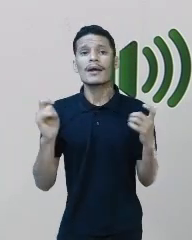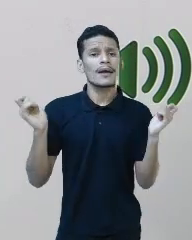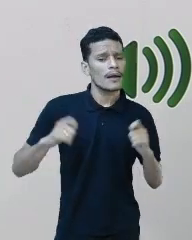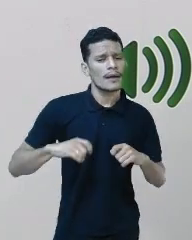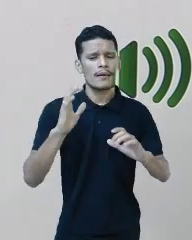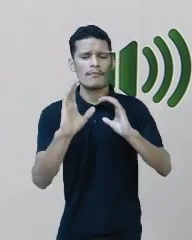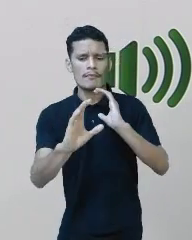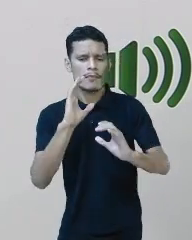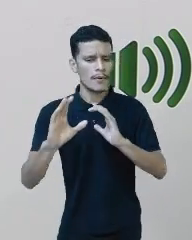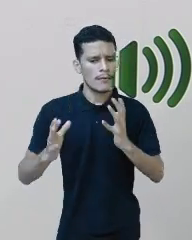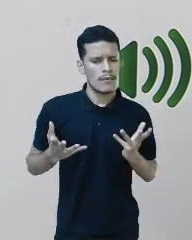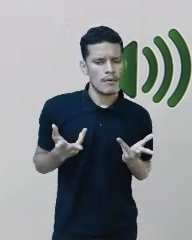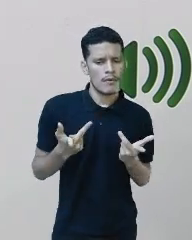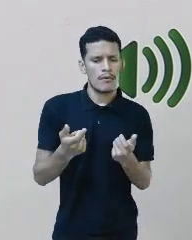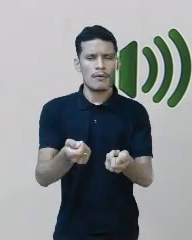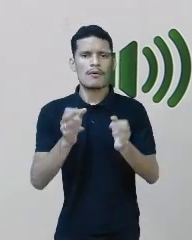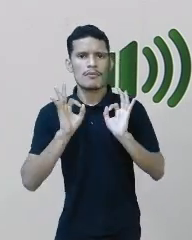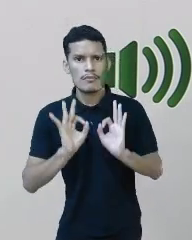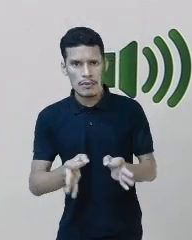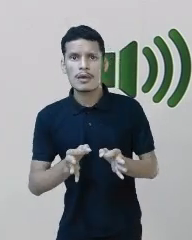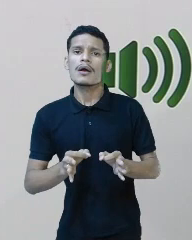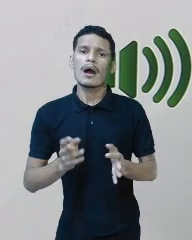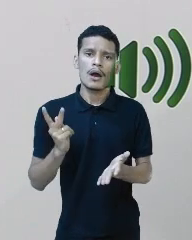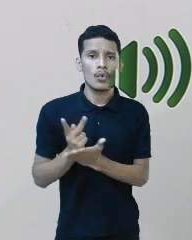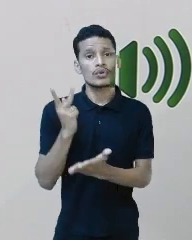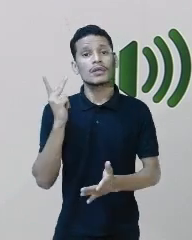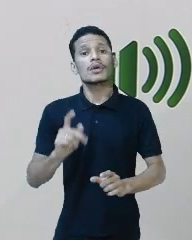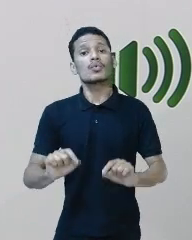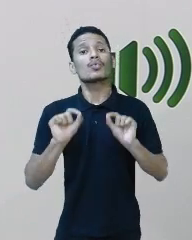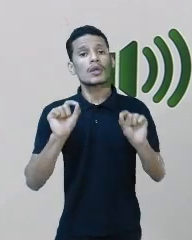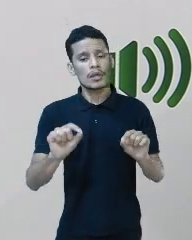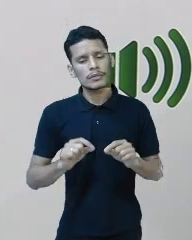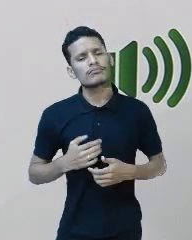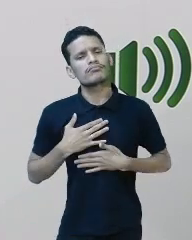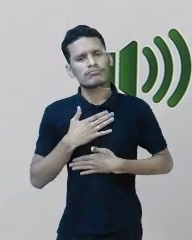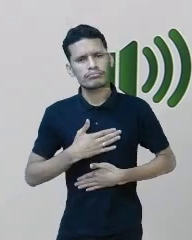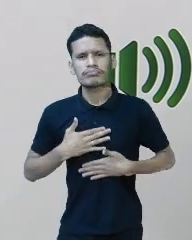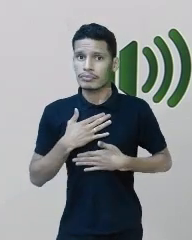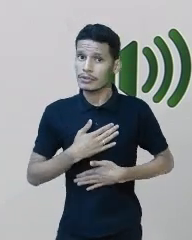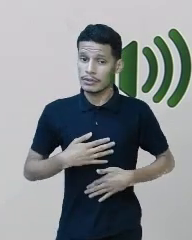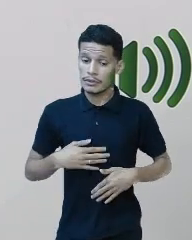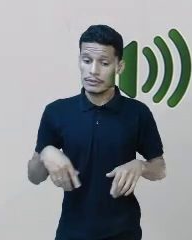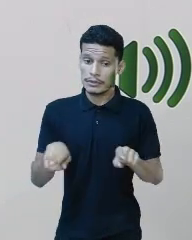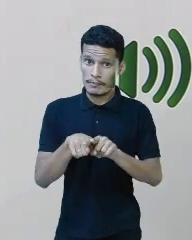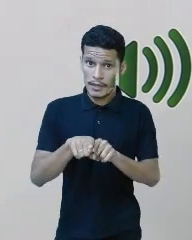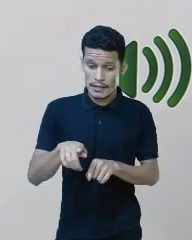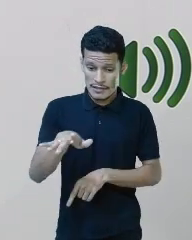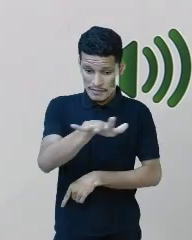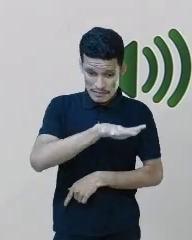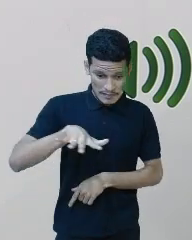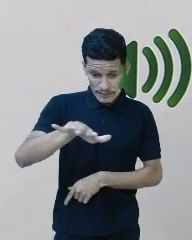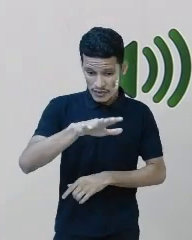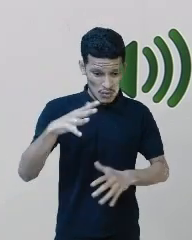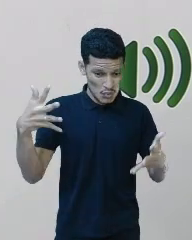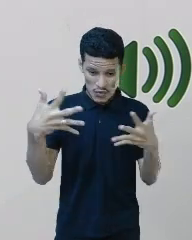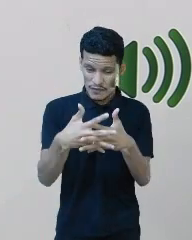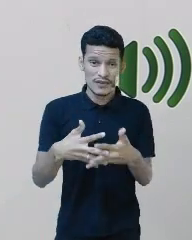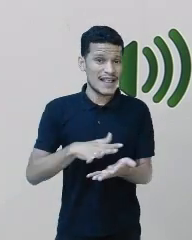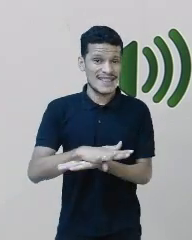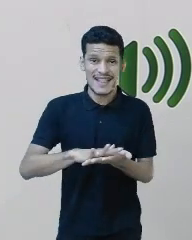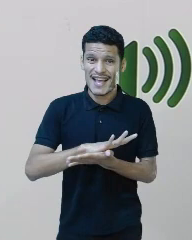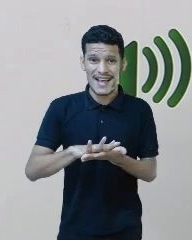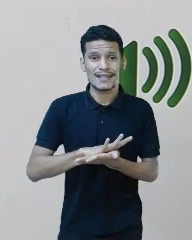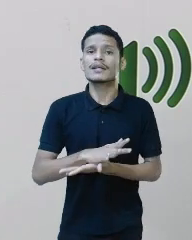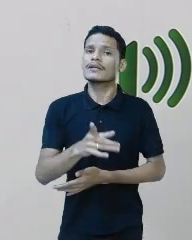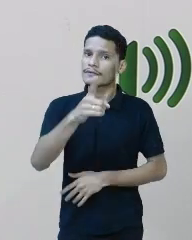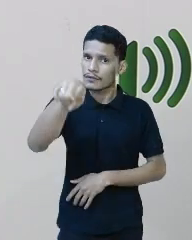comunicação seja eficaz, para que ela aconteça de forma agradável, para que ninguém se confunda com a mensagem que você quer passar,